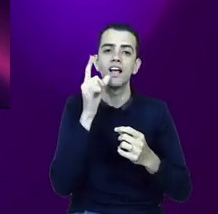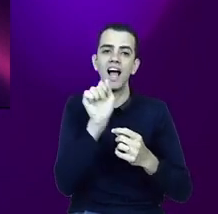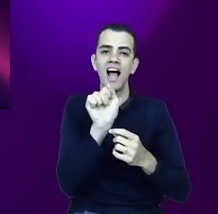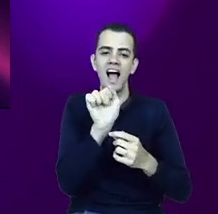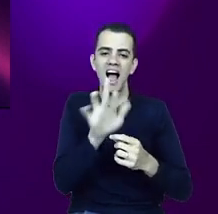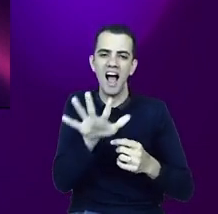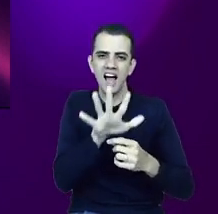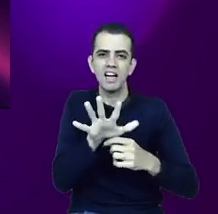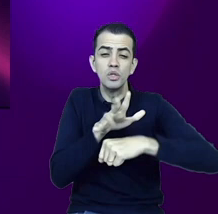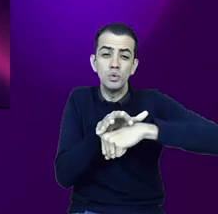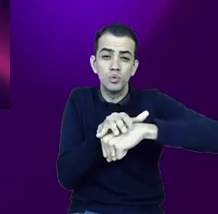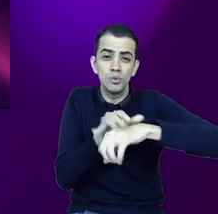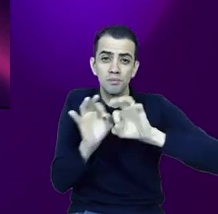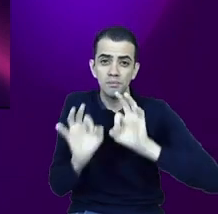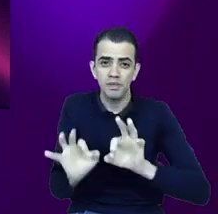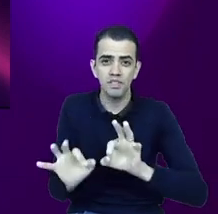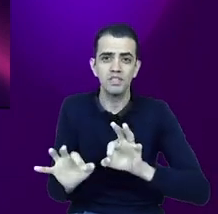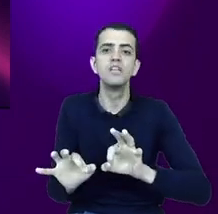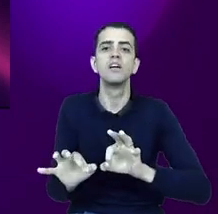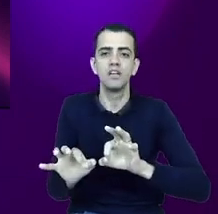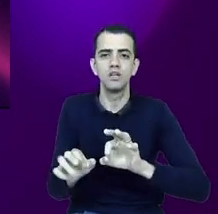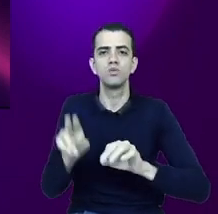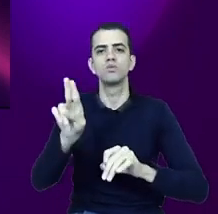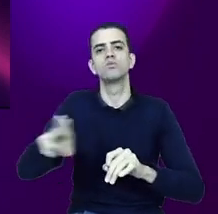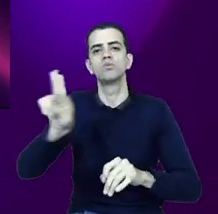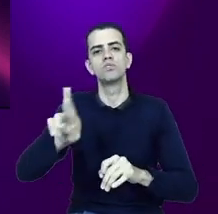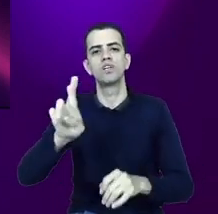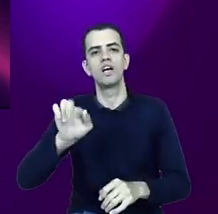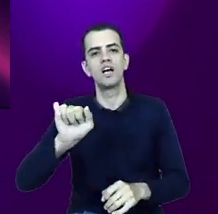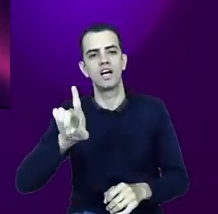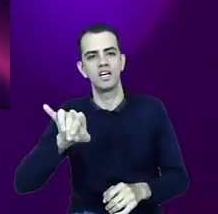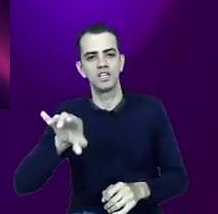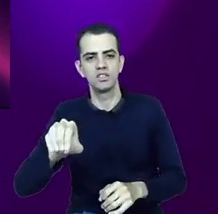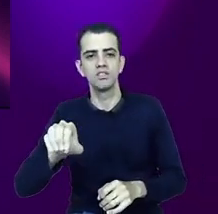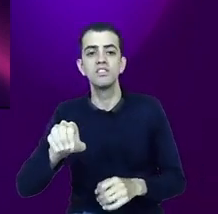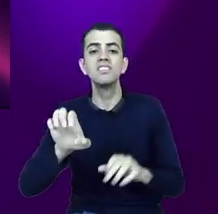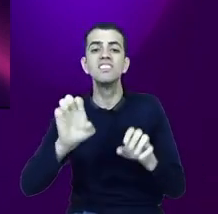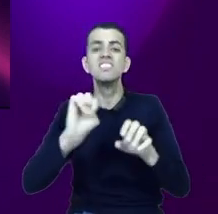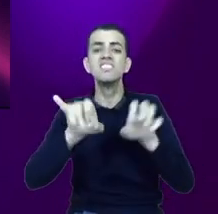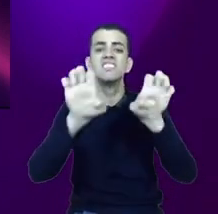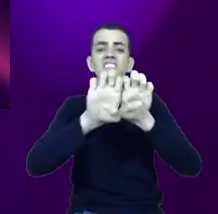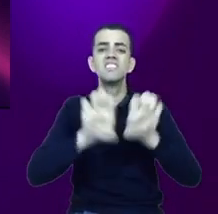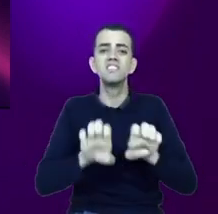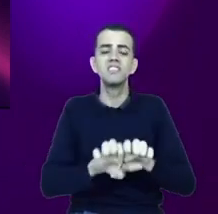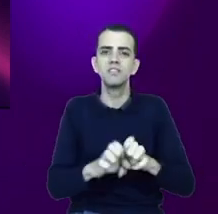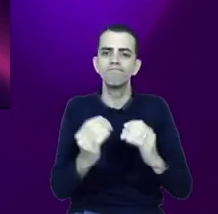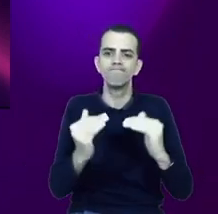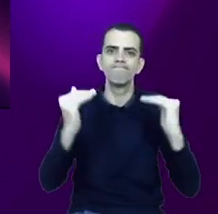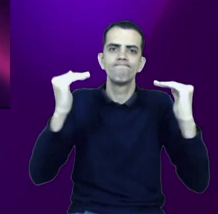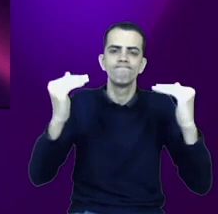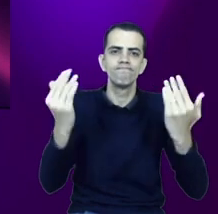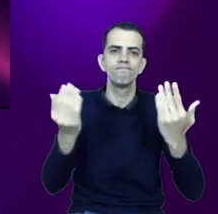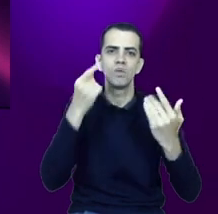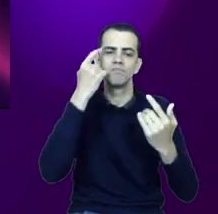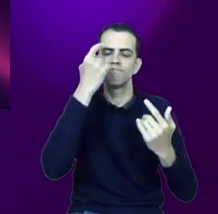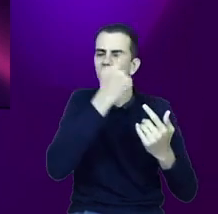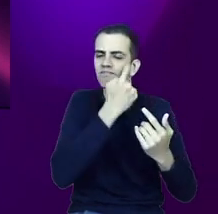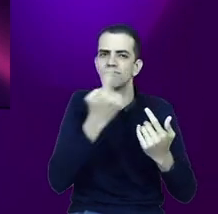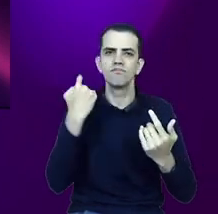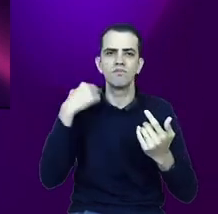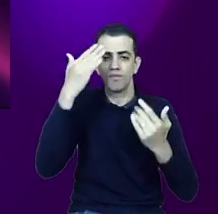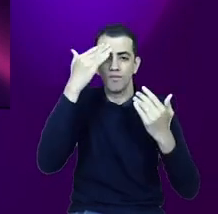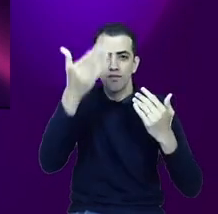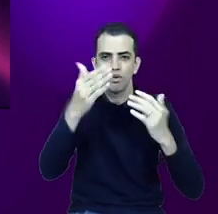realmente doentes, principalmente quando se tem aqui estruturas muito nobres e sensíveis, como o aparato óptico, tronco cerebral.